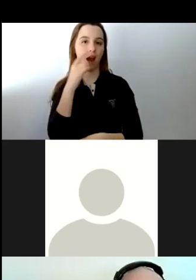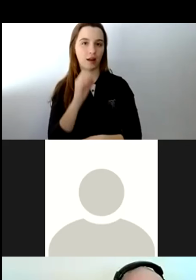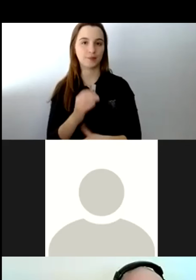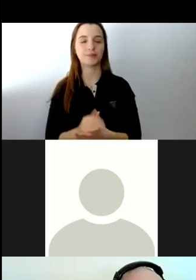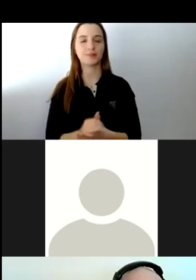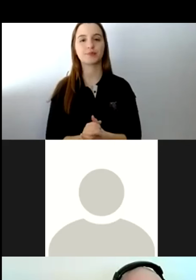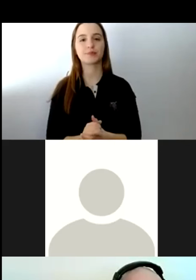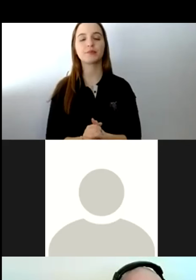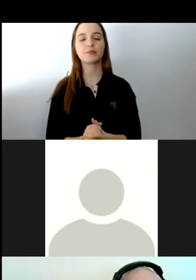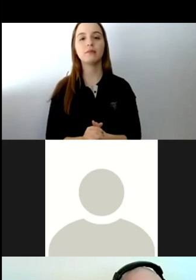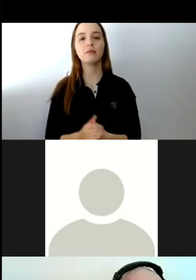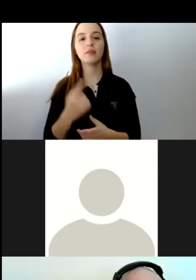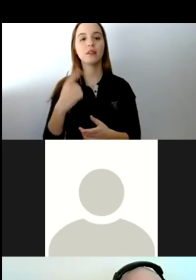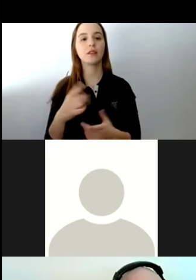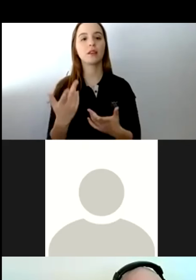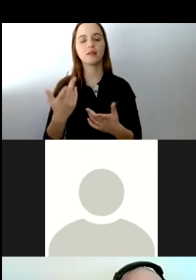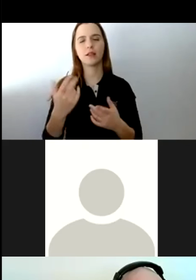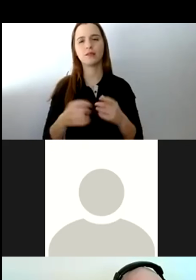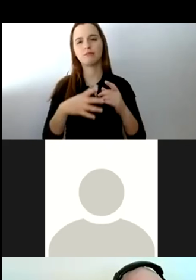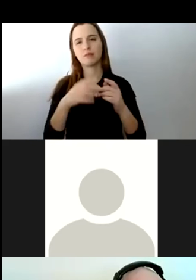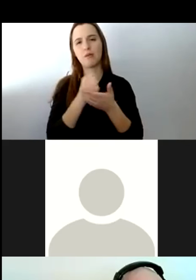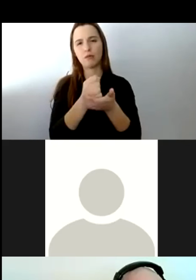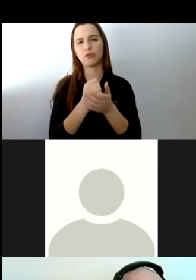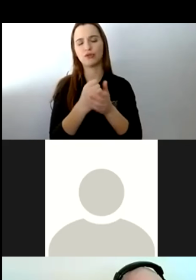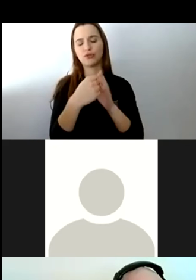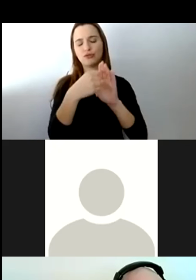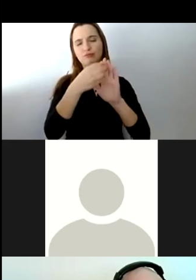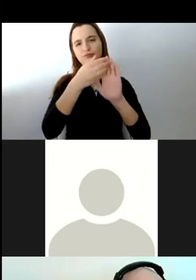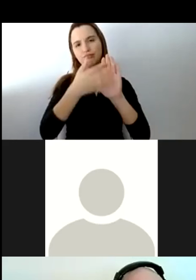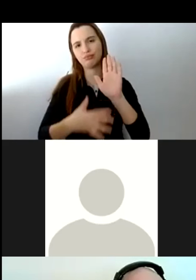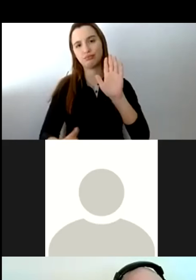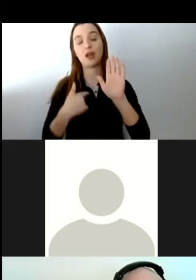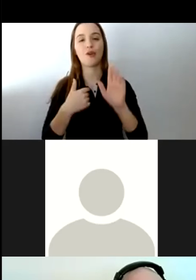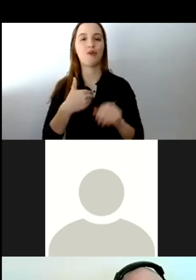Existem inúmeros apoios sociais que eu vos vou passar a apresentar.